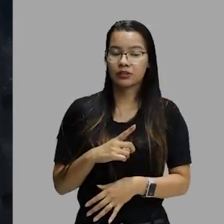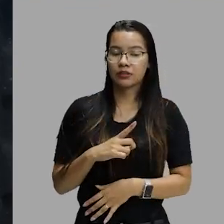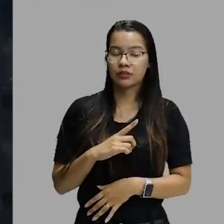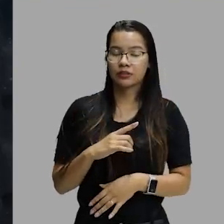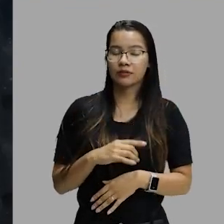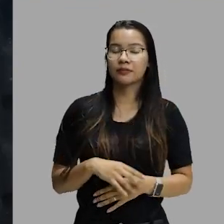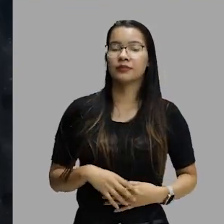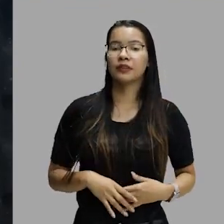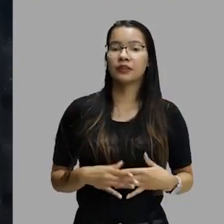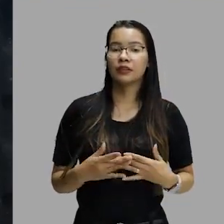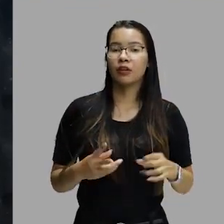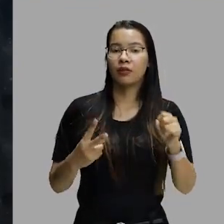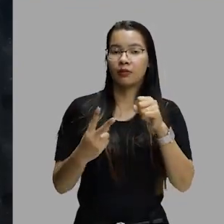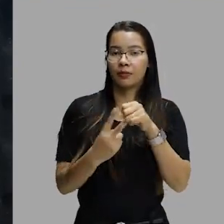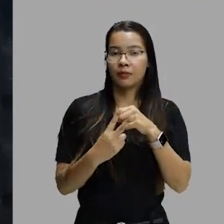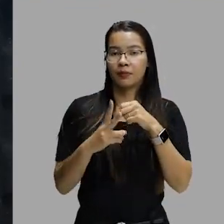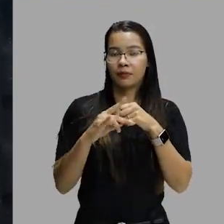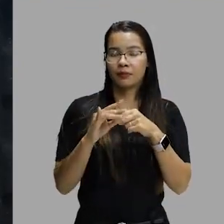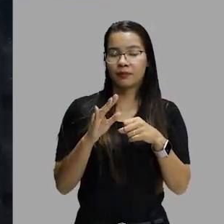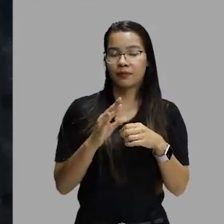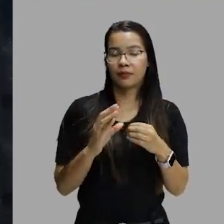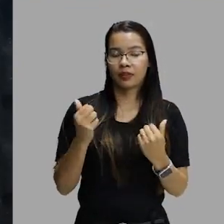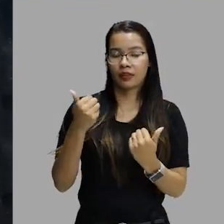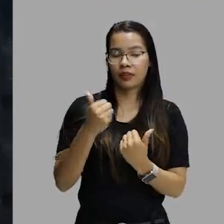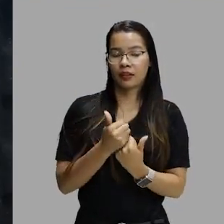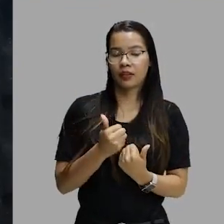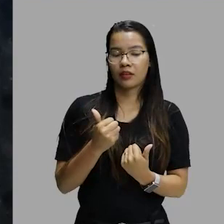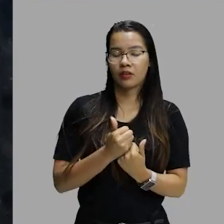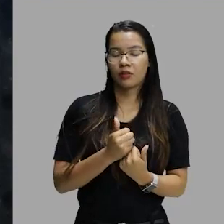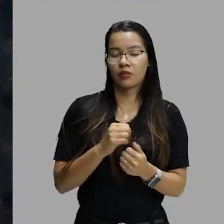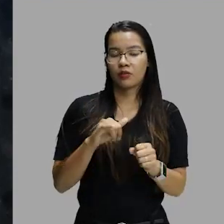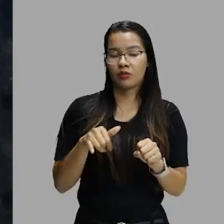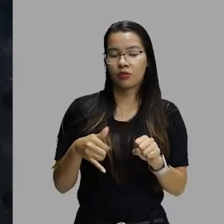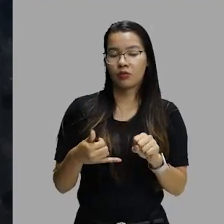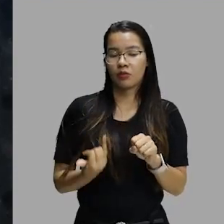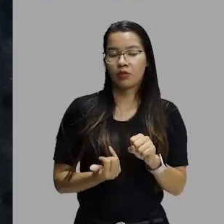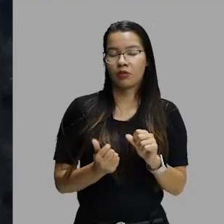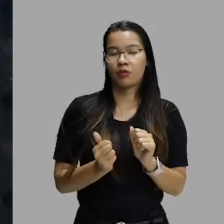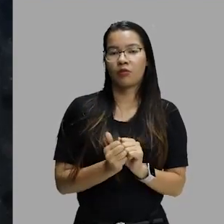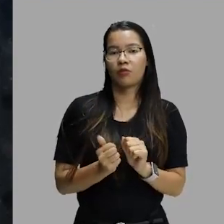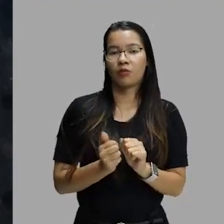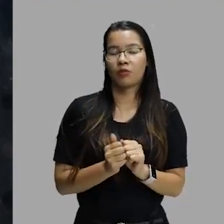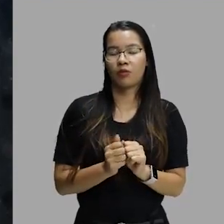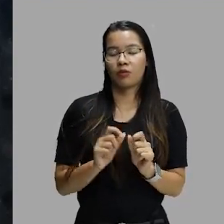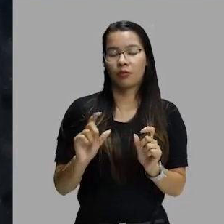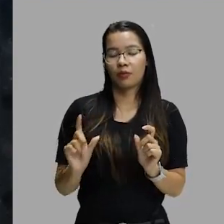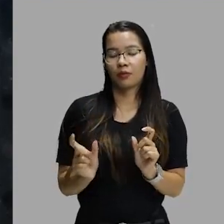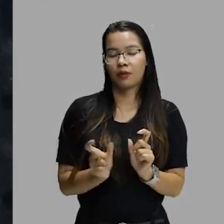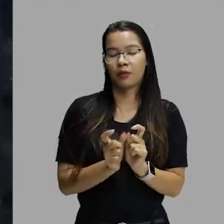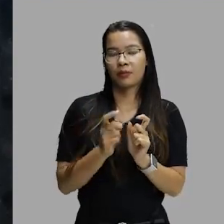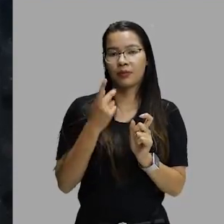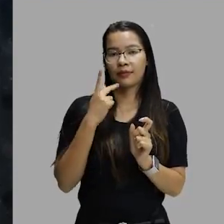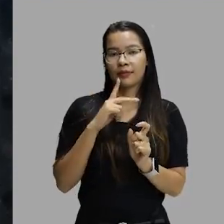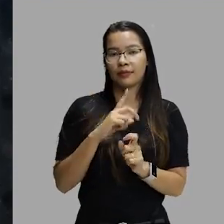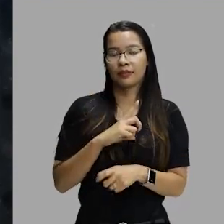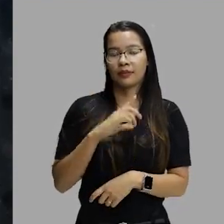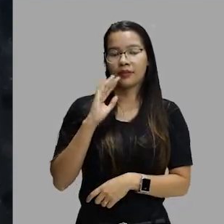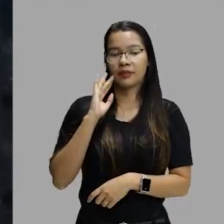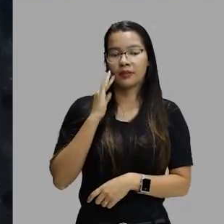né? Então, o verbo vai fazer esse trânsito aí do sujeito com o complemento para poder ter esse